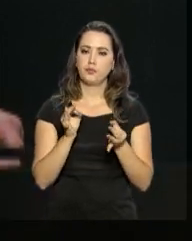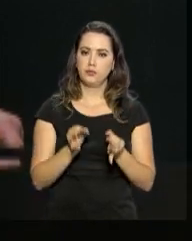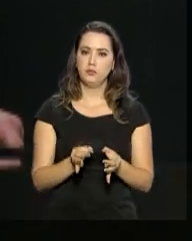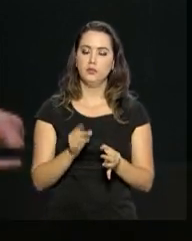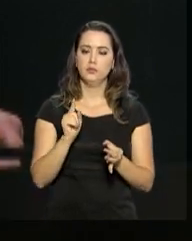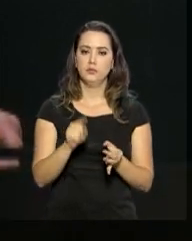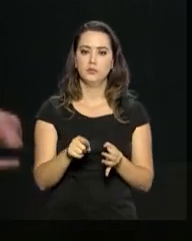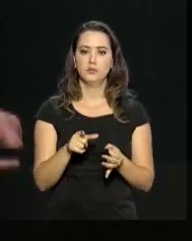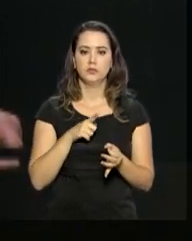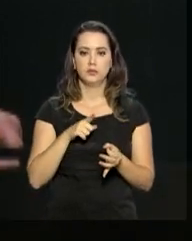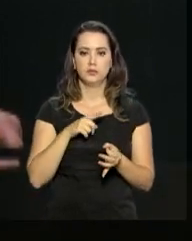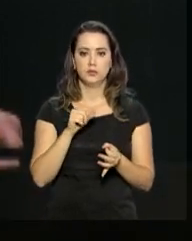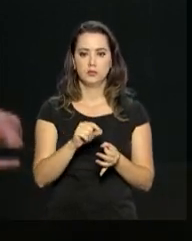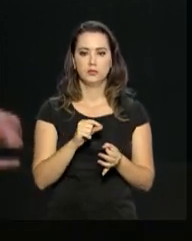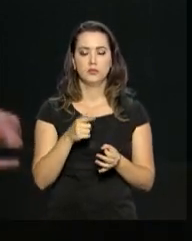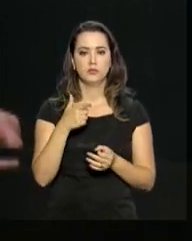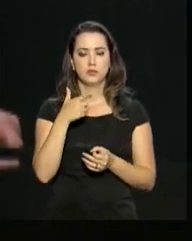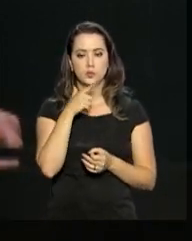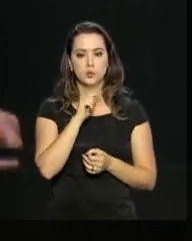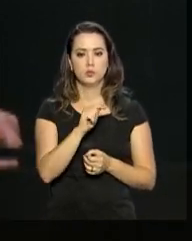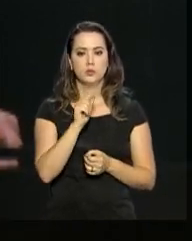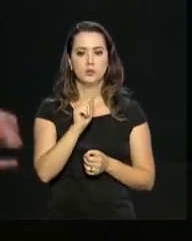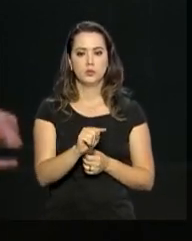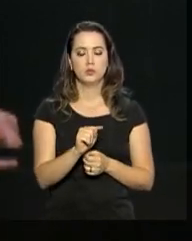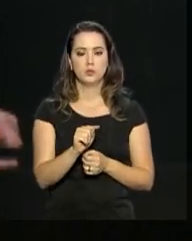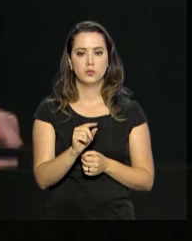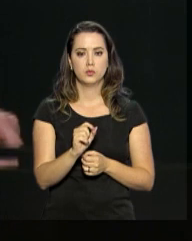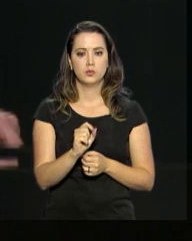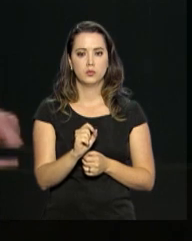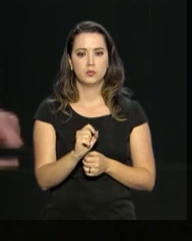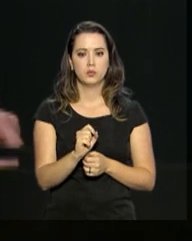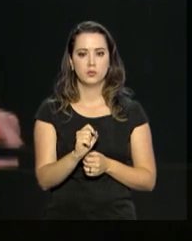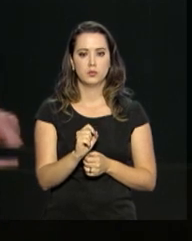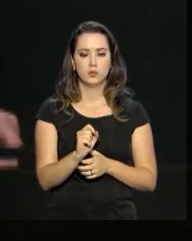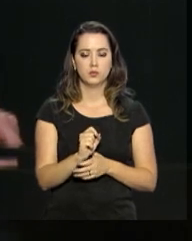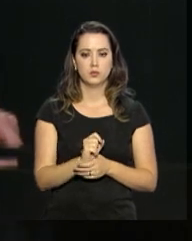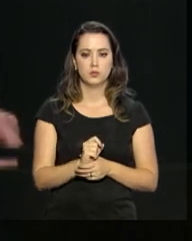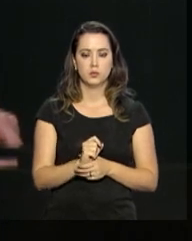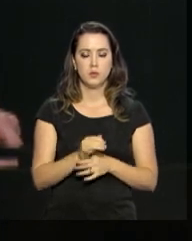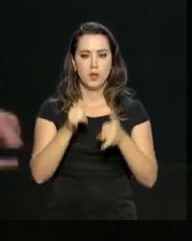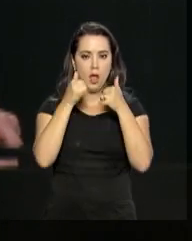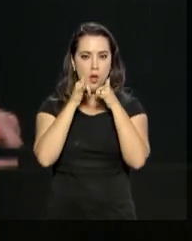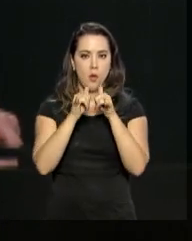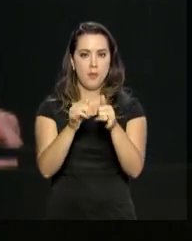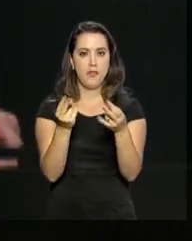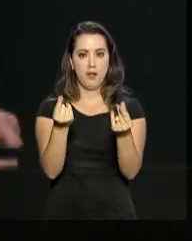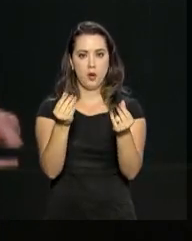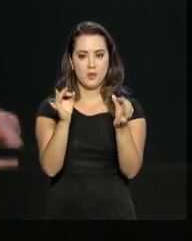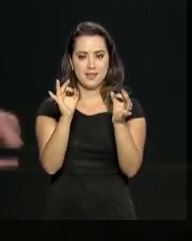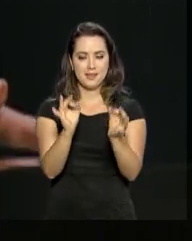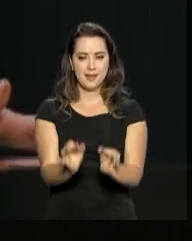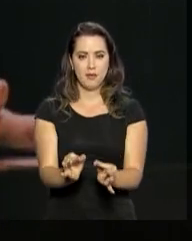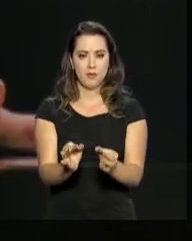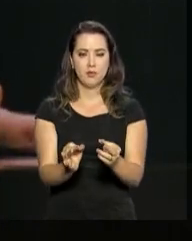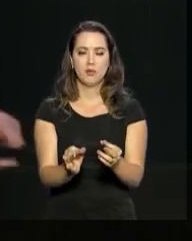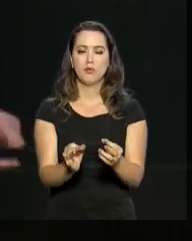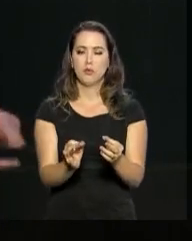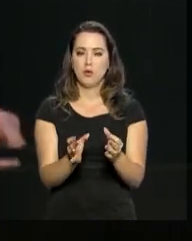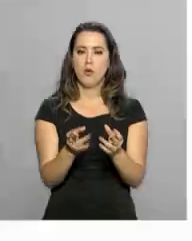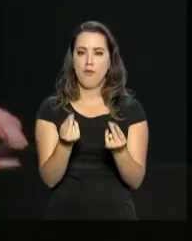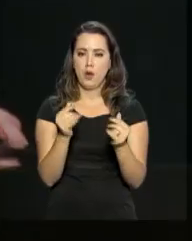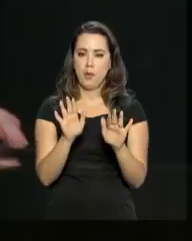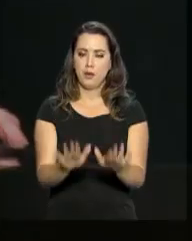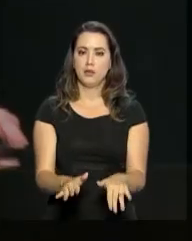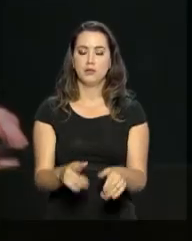é ter condições de ter uma energia preço justo e aí a preço